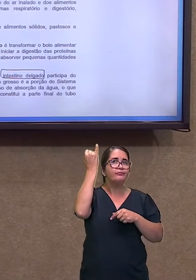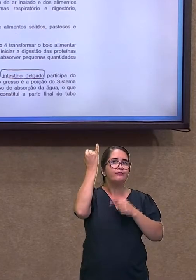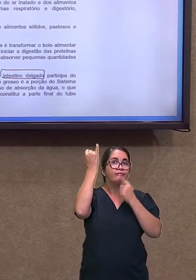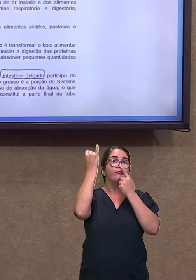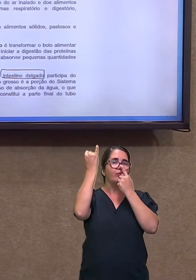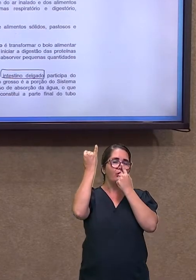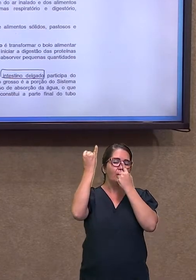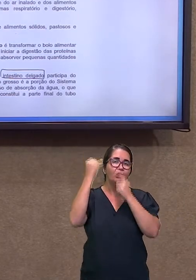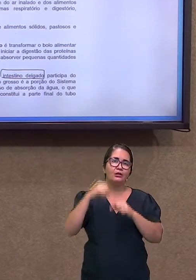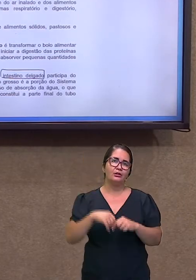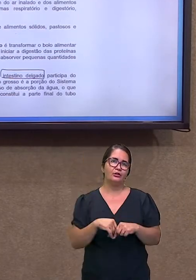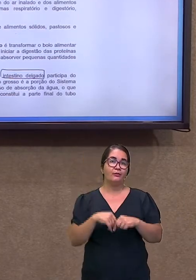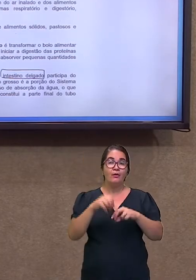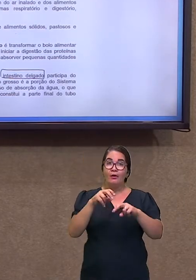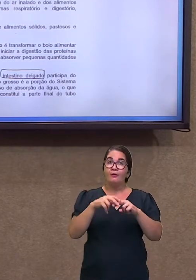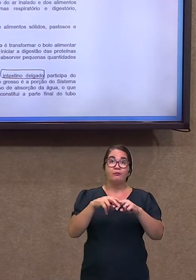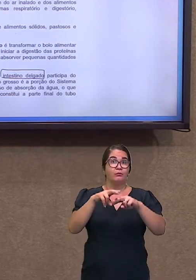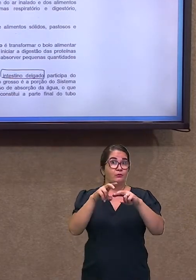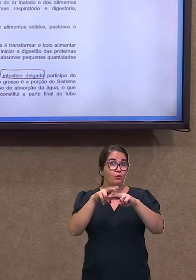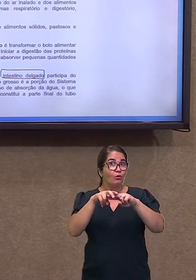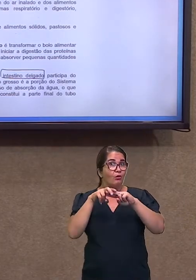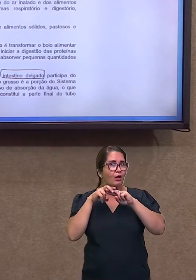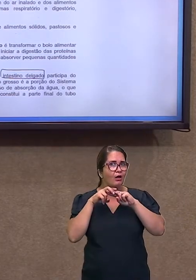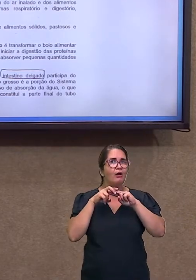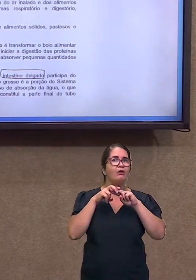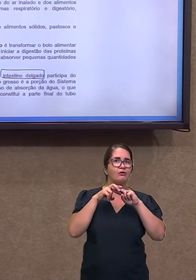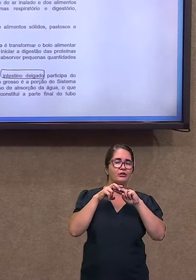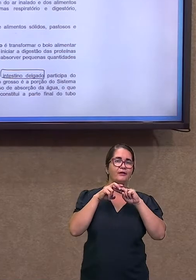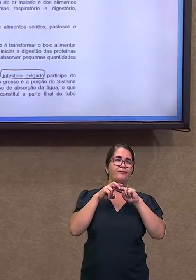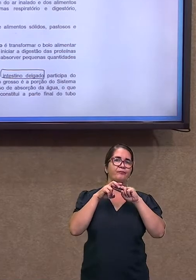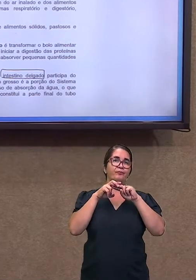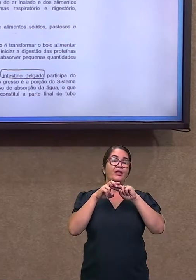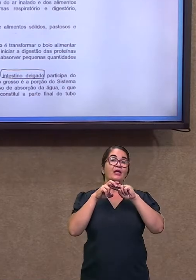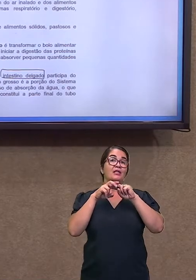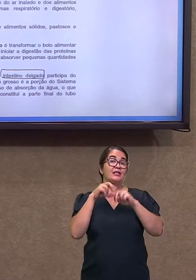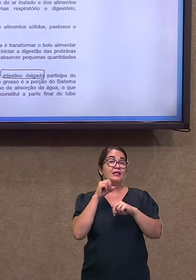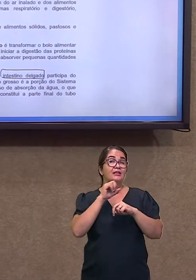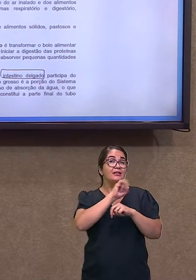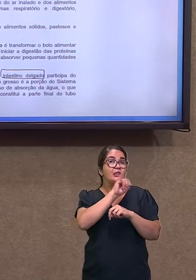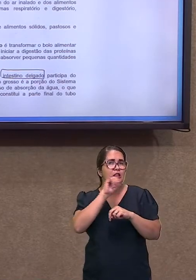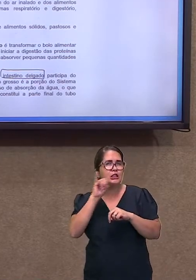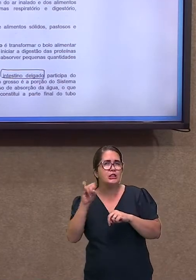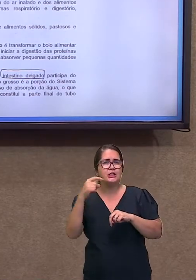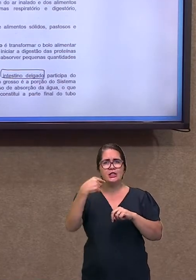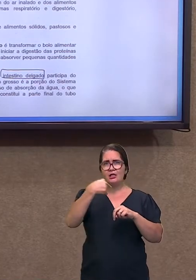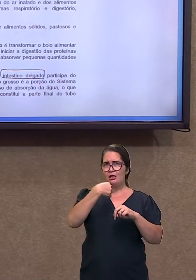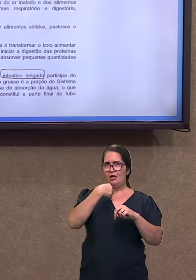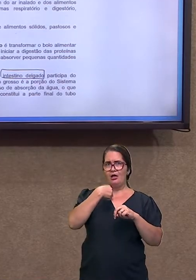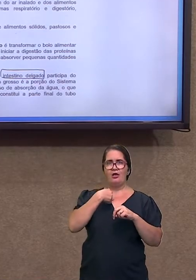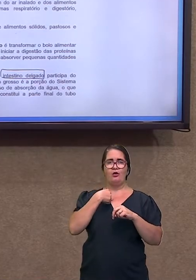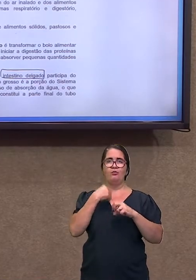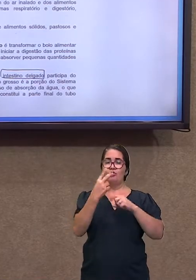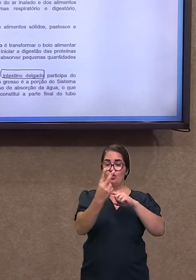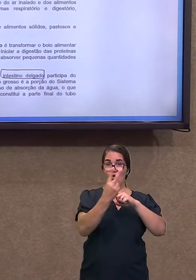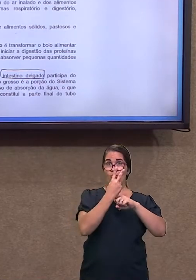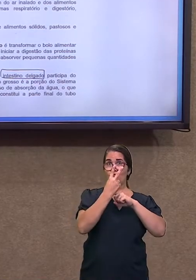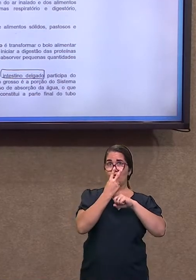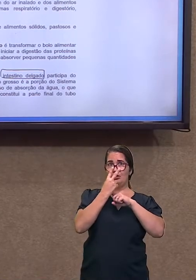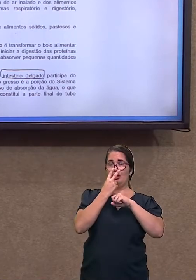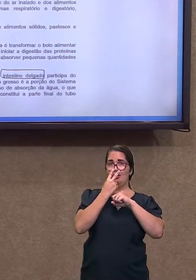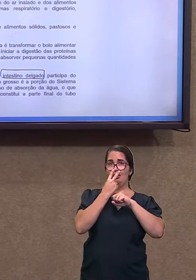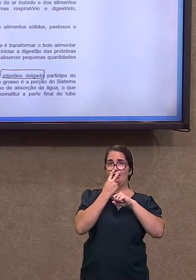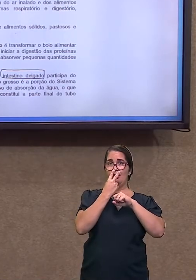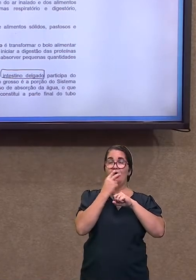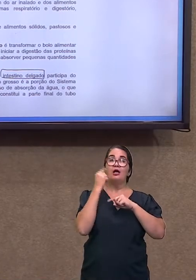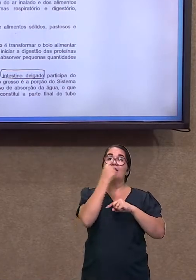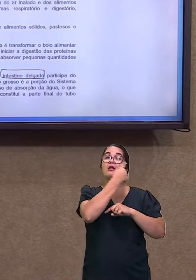meus dentes, que mais tarde vai me causar problemas. Então, tudo, gente, está agrupado, tudo